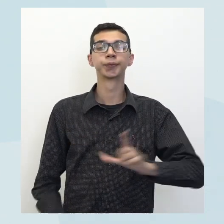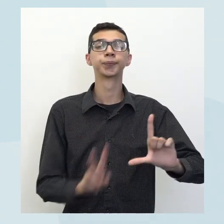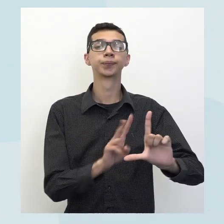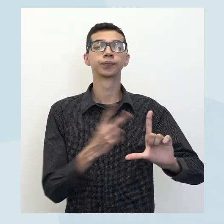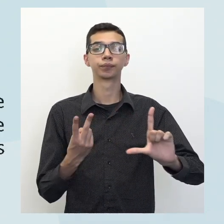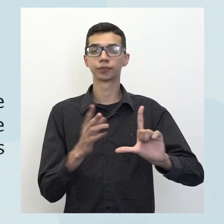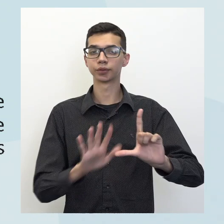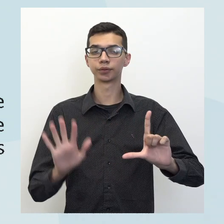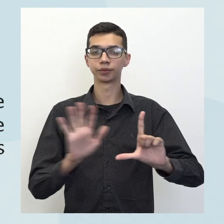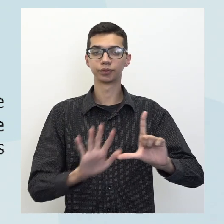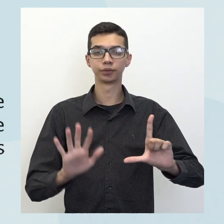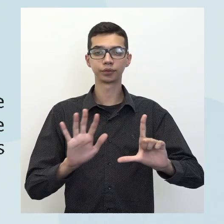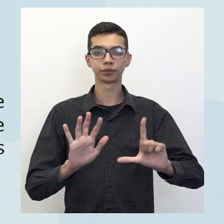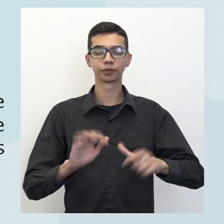gentileza.